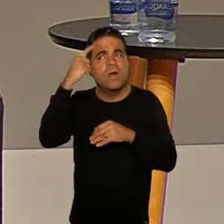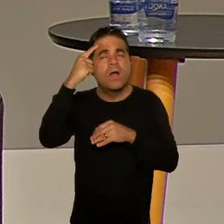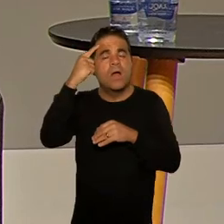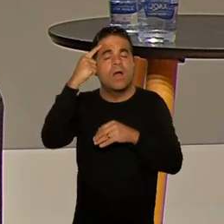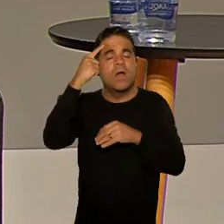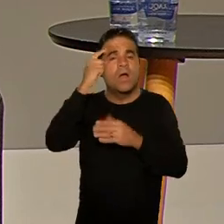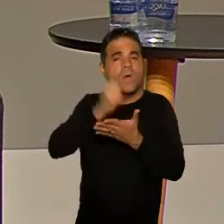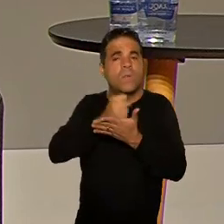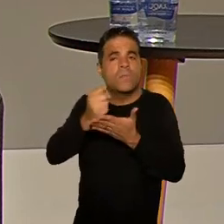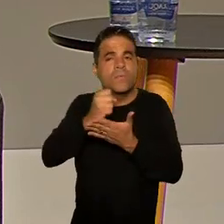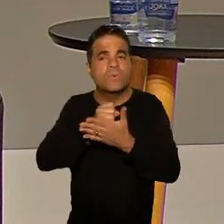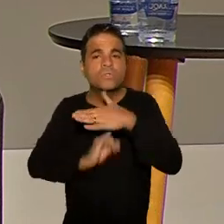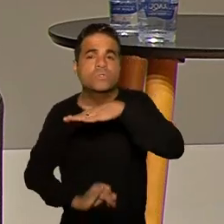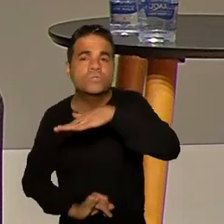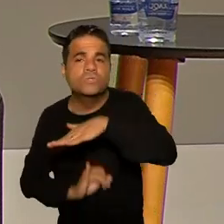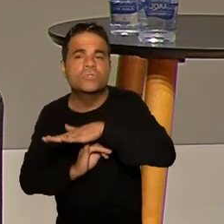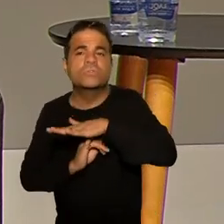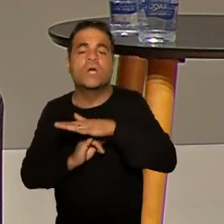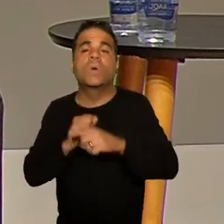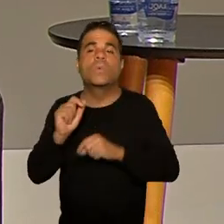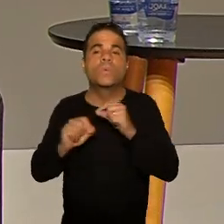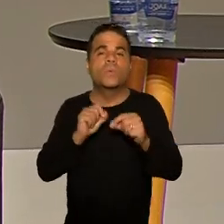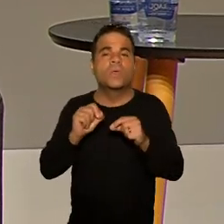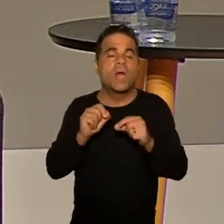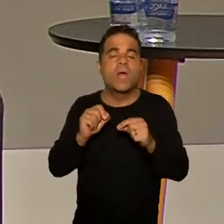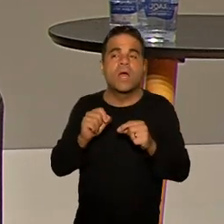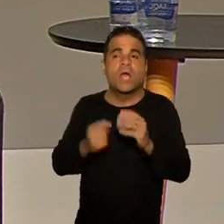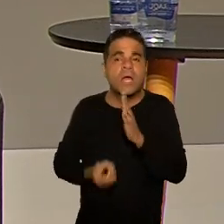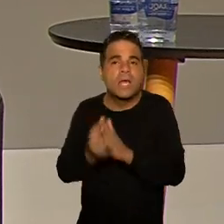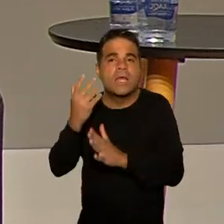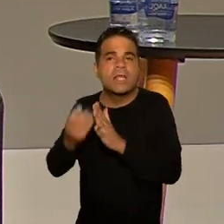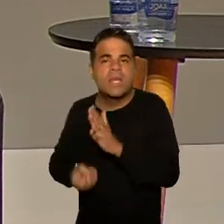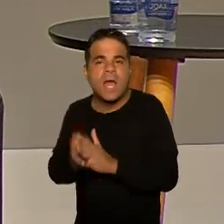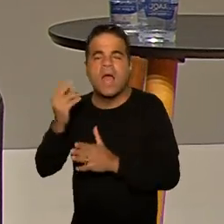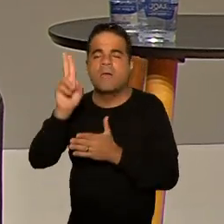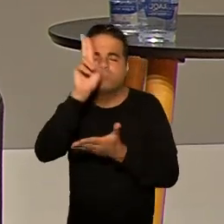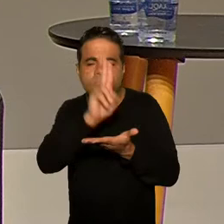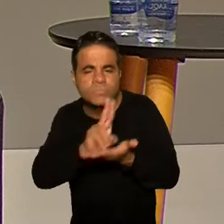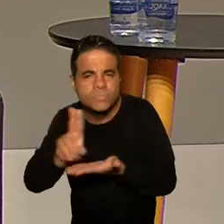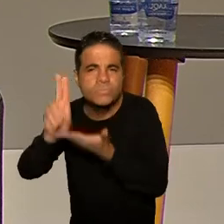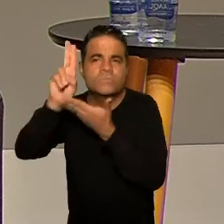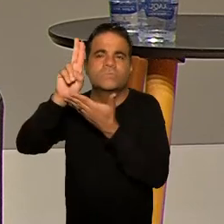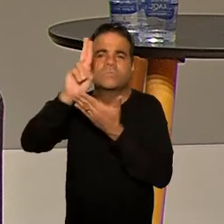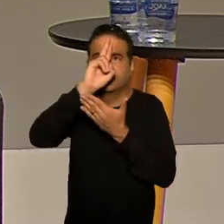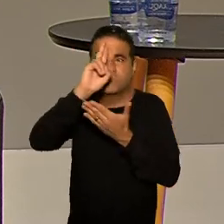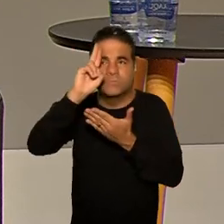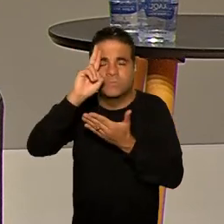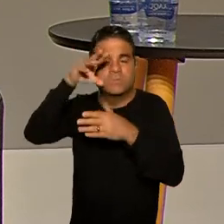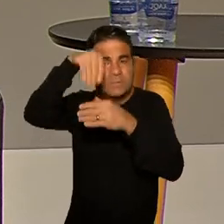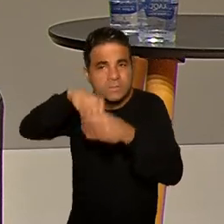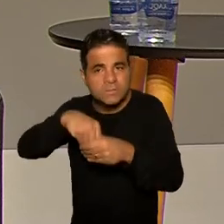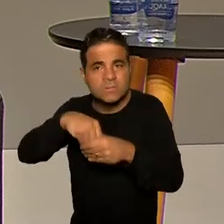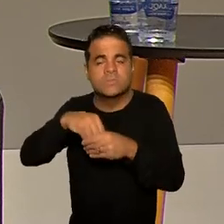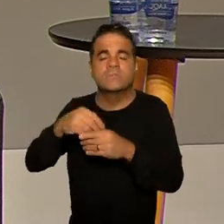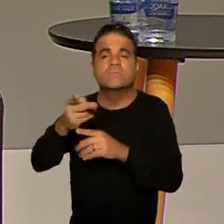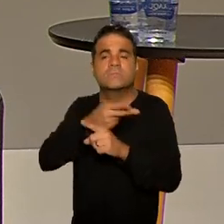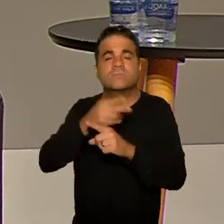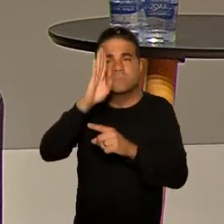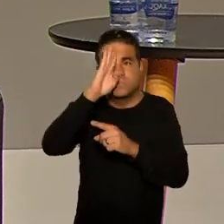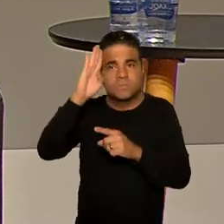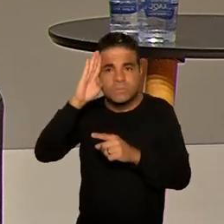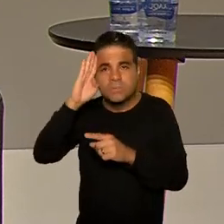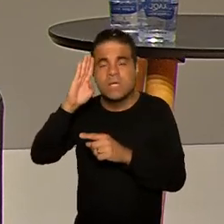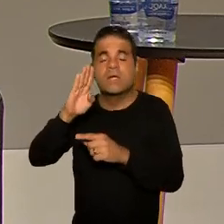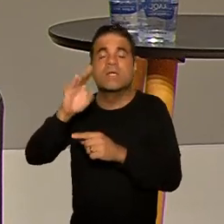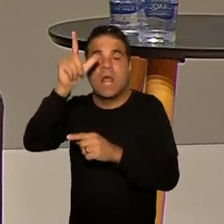ponto o protocolo institucional né de criar uma universidade livre dentro da Universidade do seu dorf